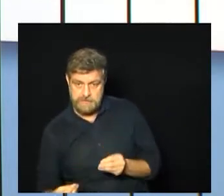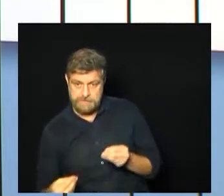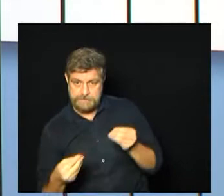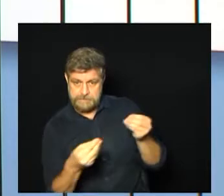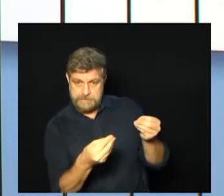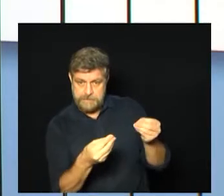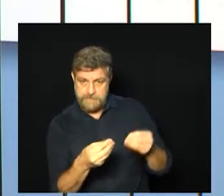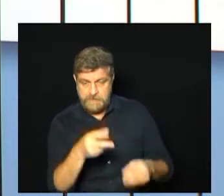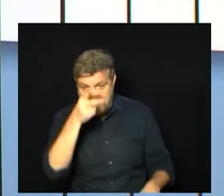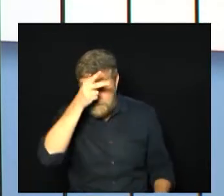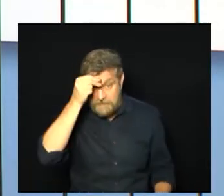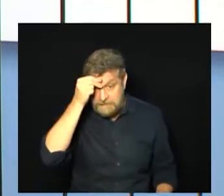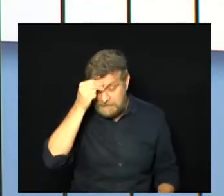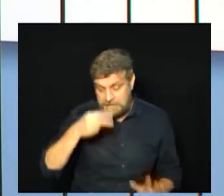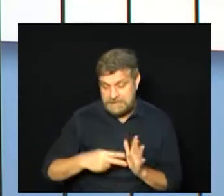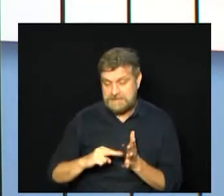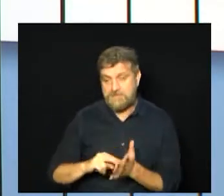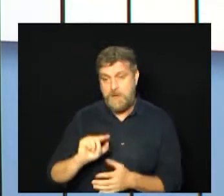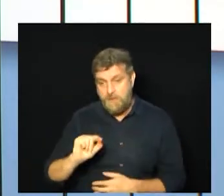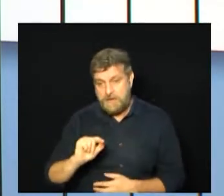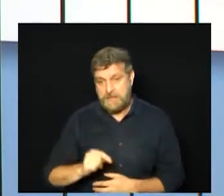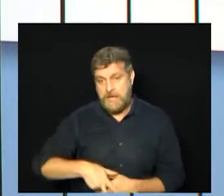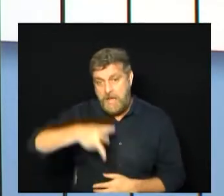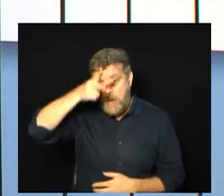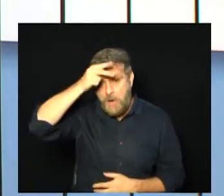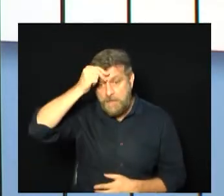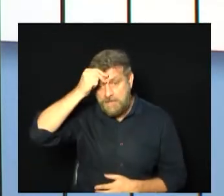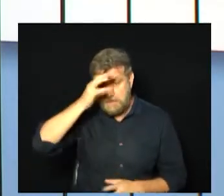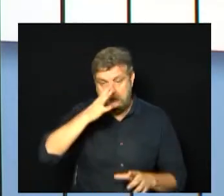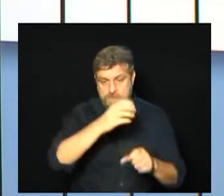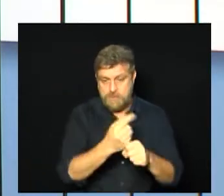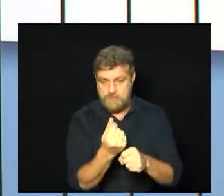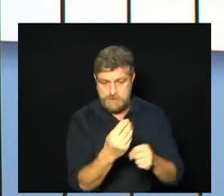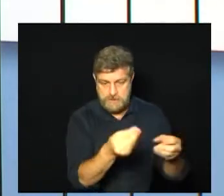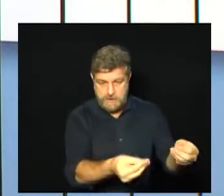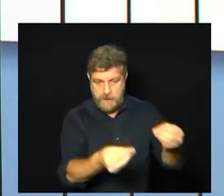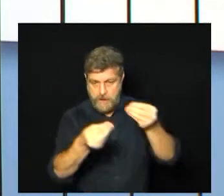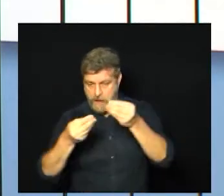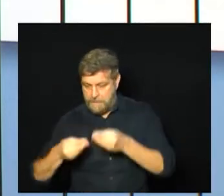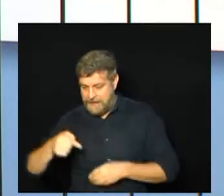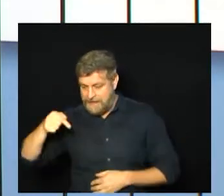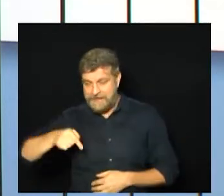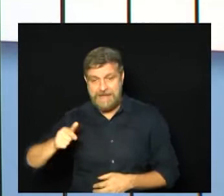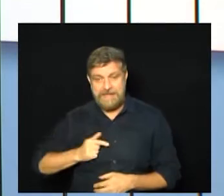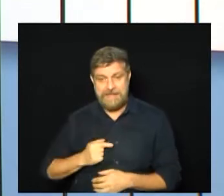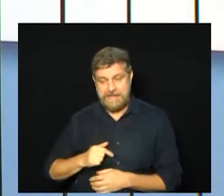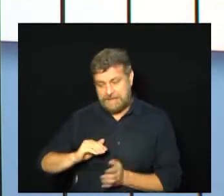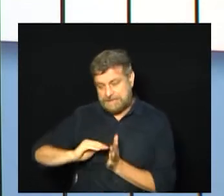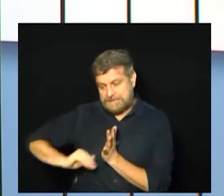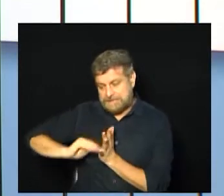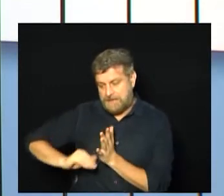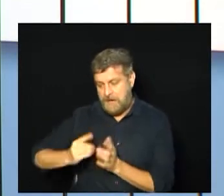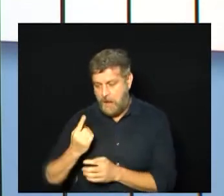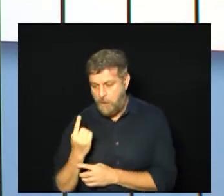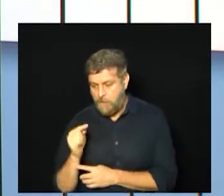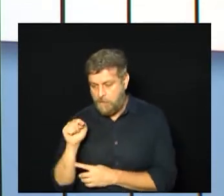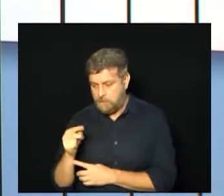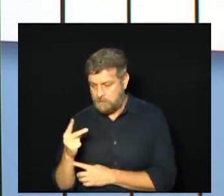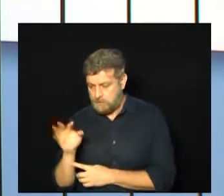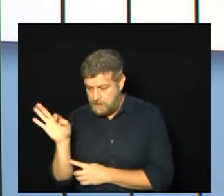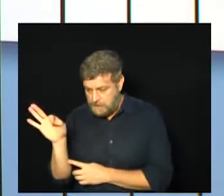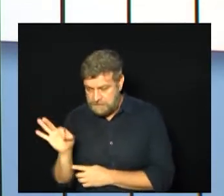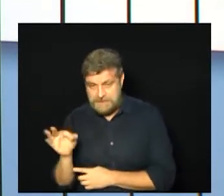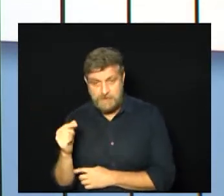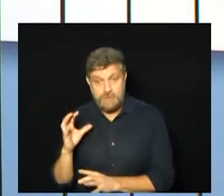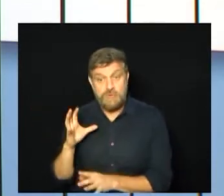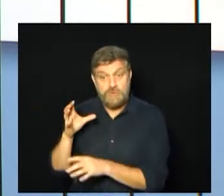Poder Executivo. Ou seja, o prefeito manda o orçamento e o orçamento impositivo separa 1,2% desse